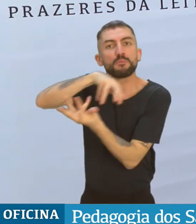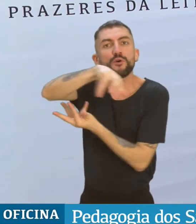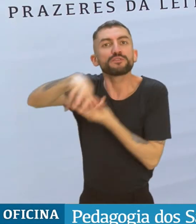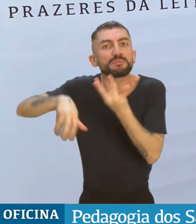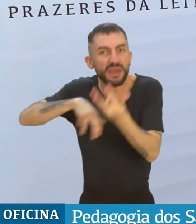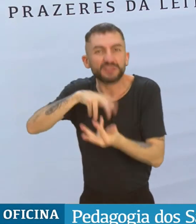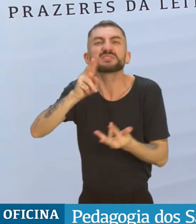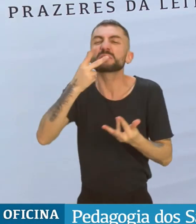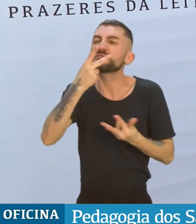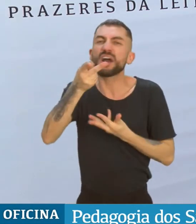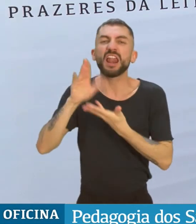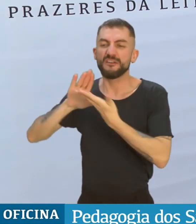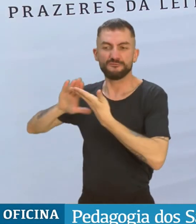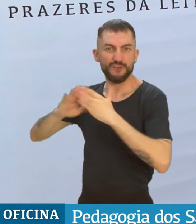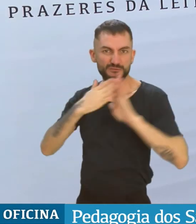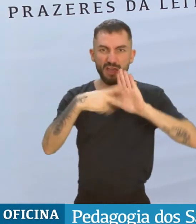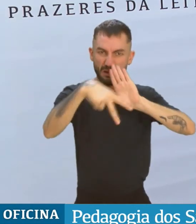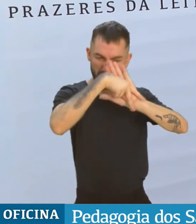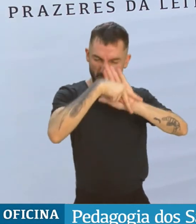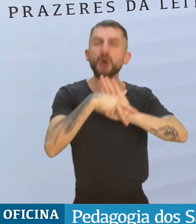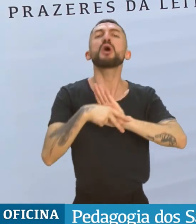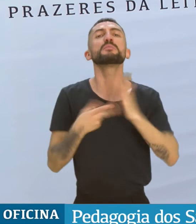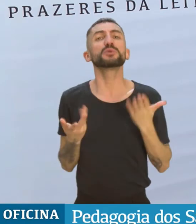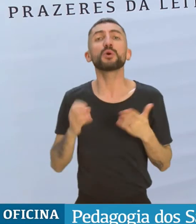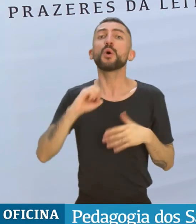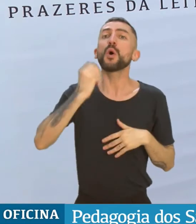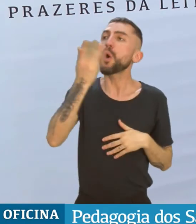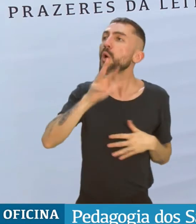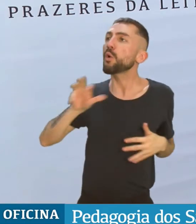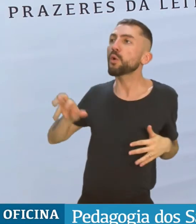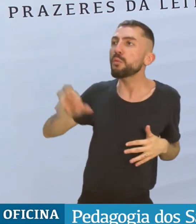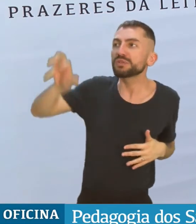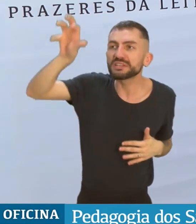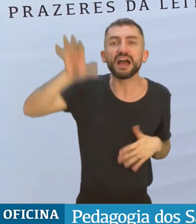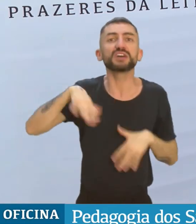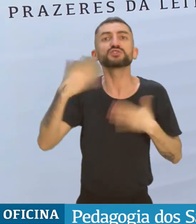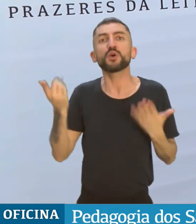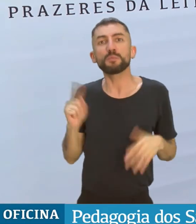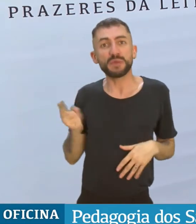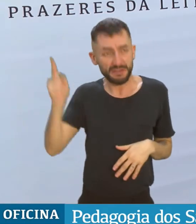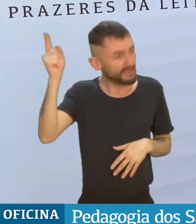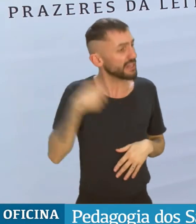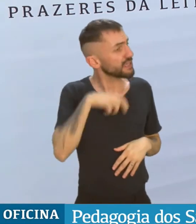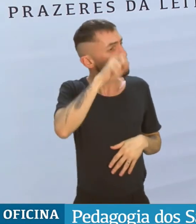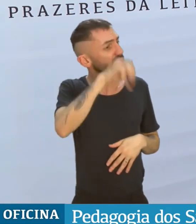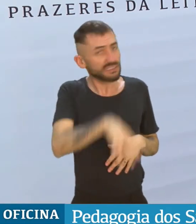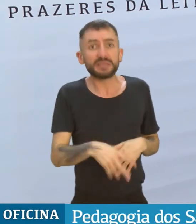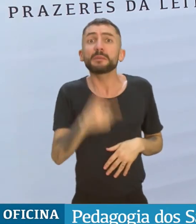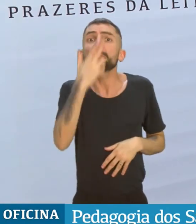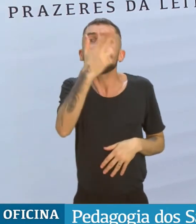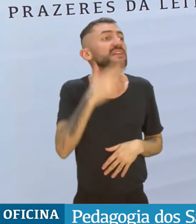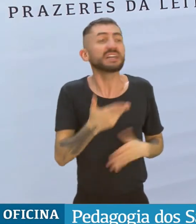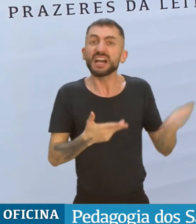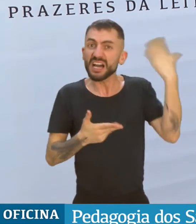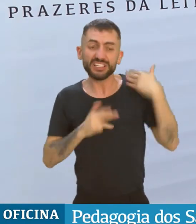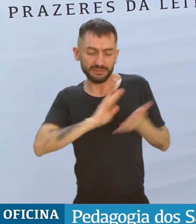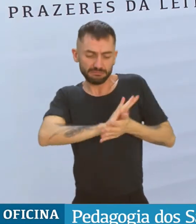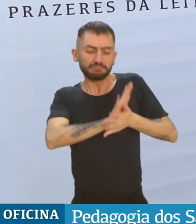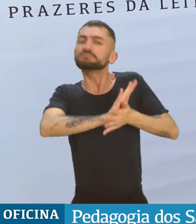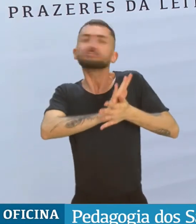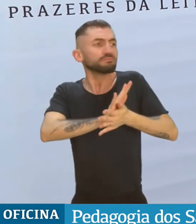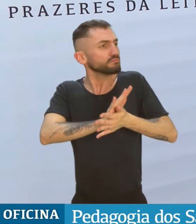de favelado, de comunidade, de periferia, de tomar para si esses conceitos como motivo de orgulho,